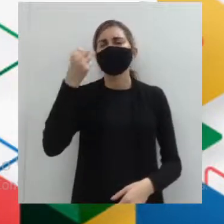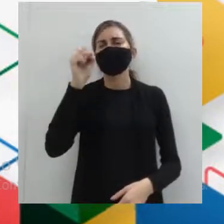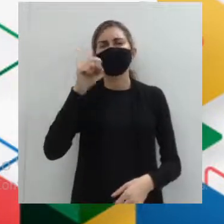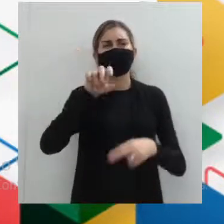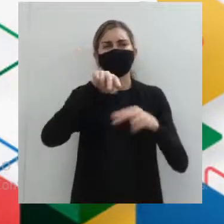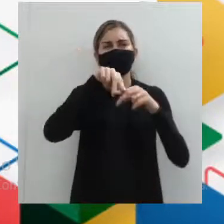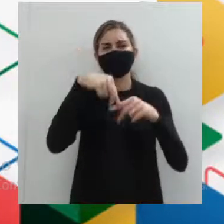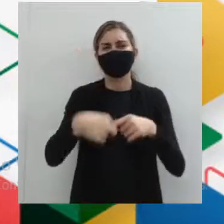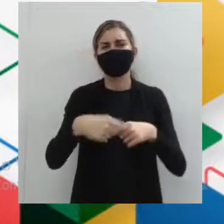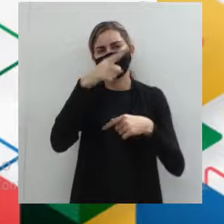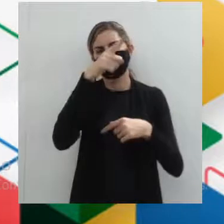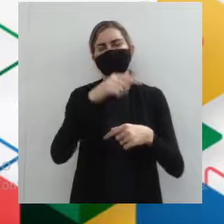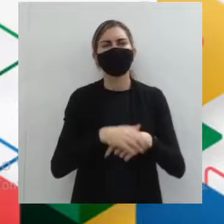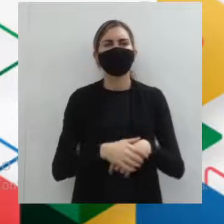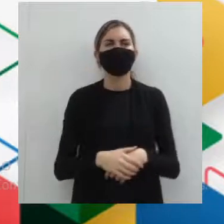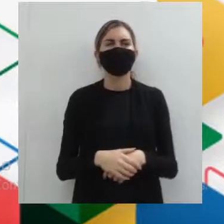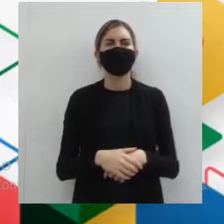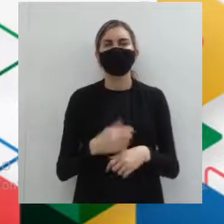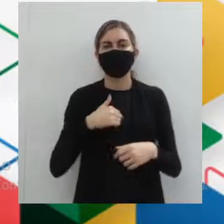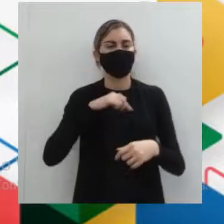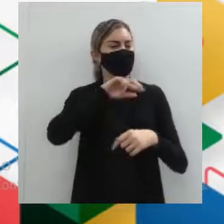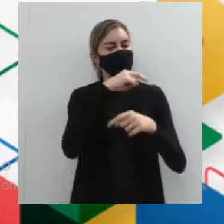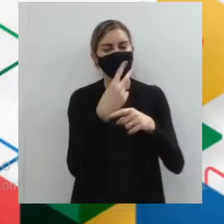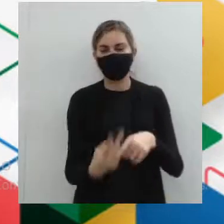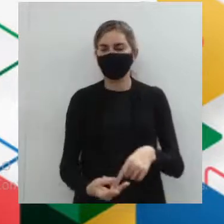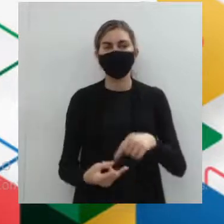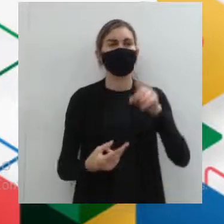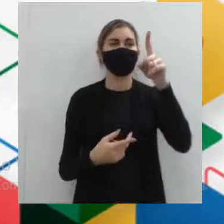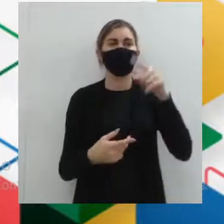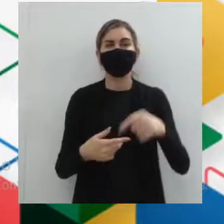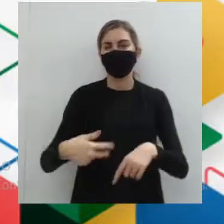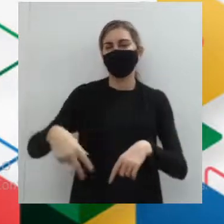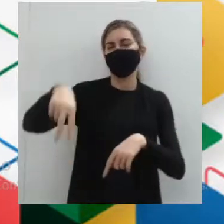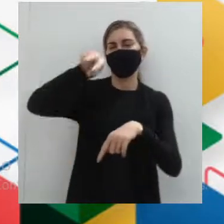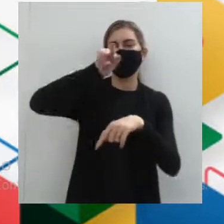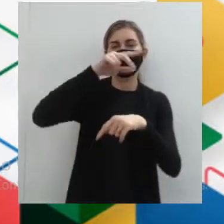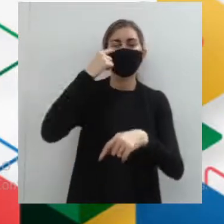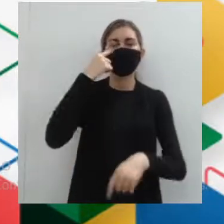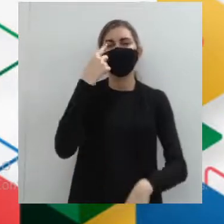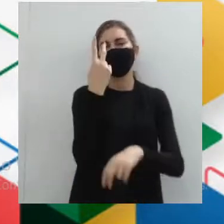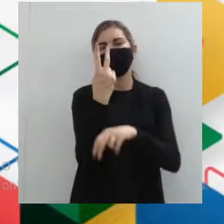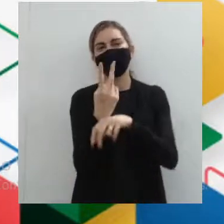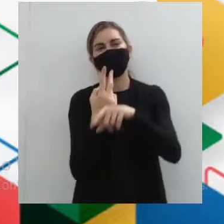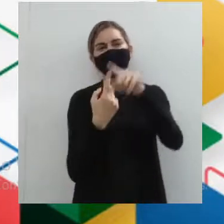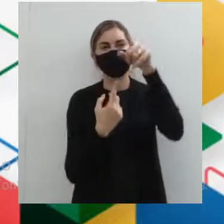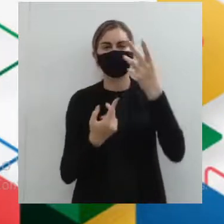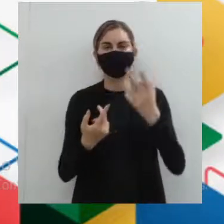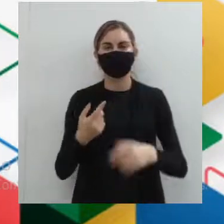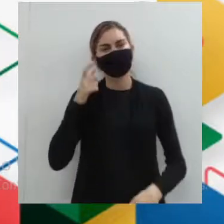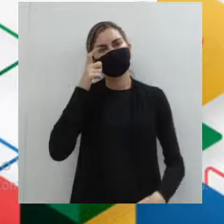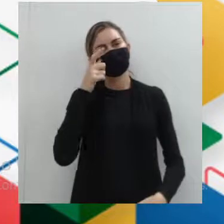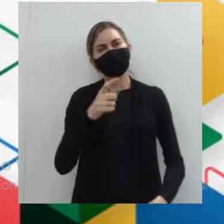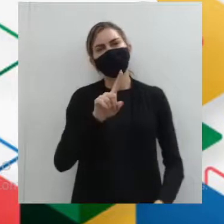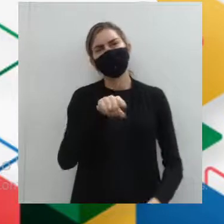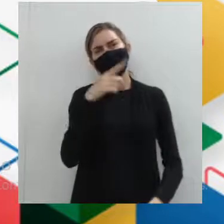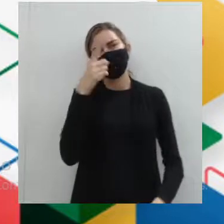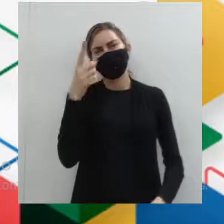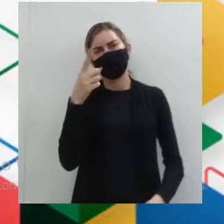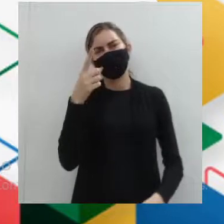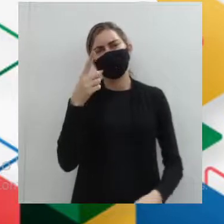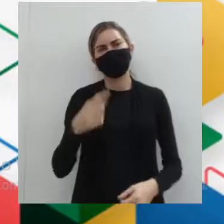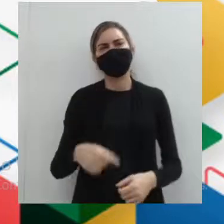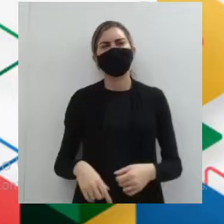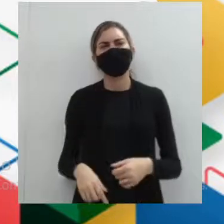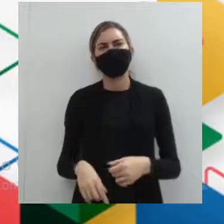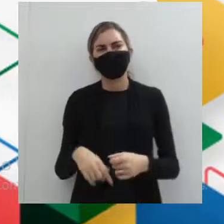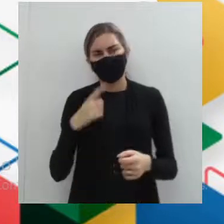pendurado no slackline. Eu caio logo, ele está plantando bananeira, minha gente. Veja só que interessante, né? À direita aqui eu tenho um jovem